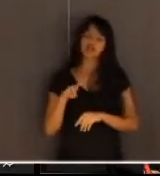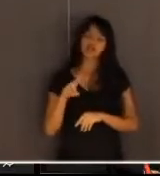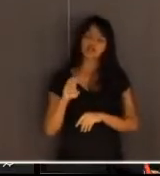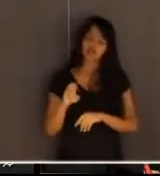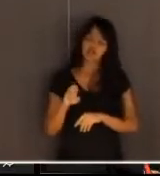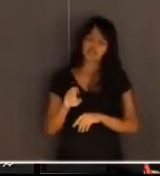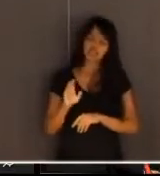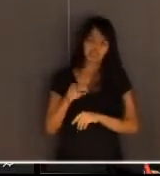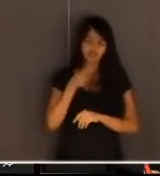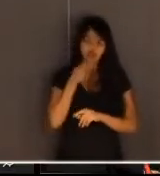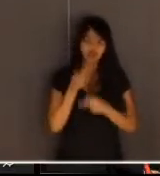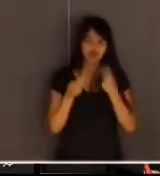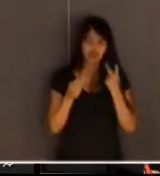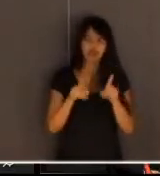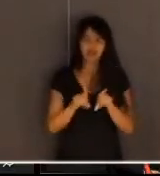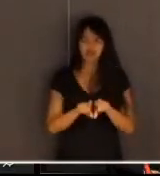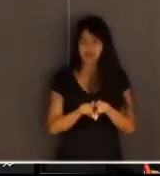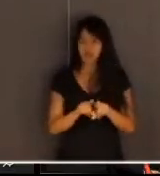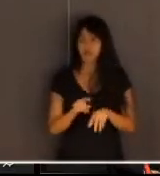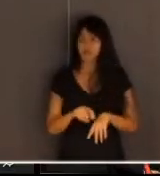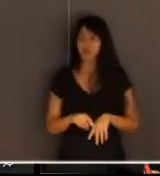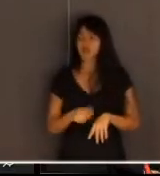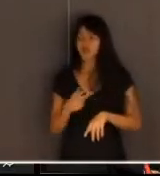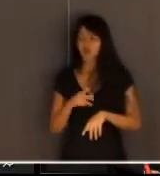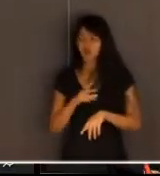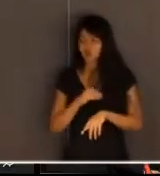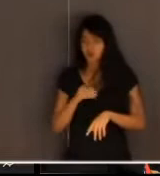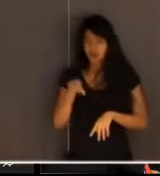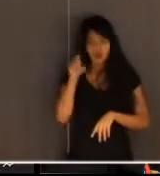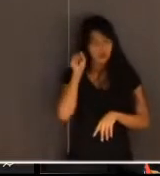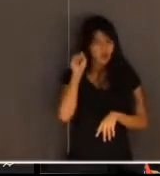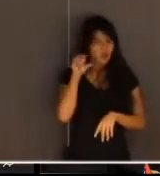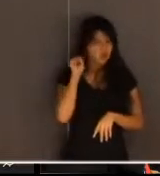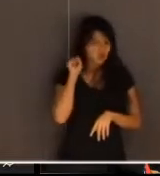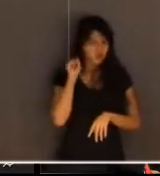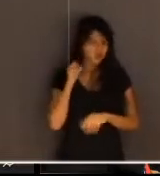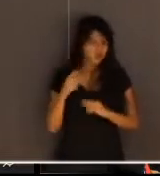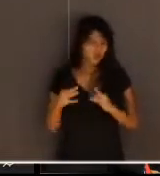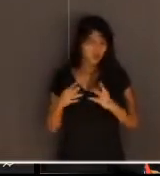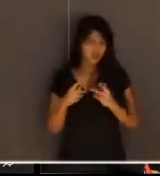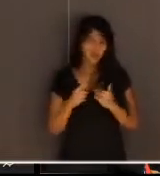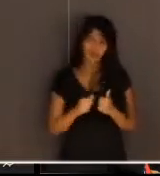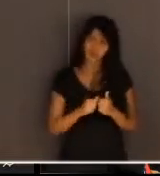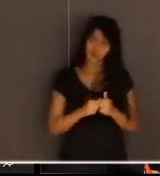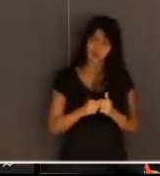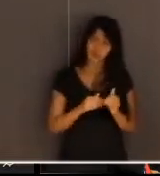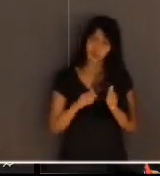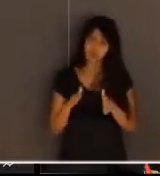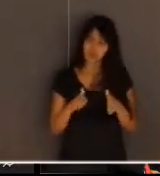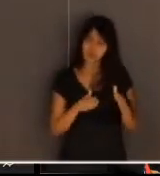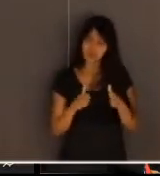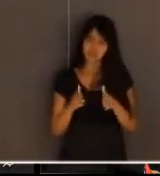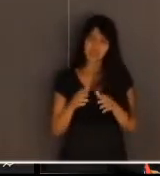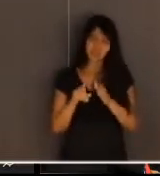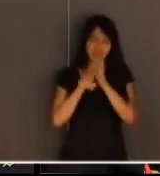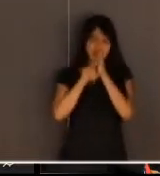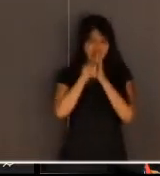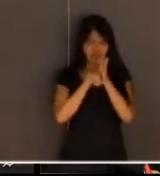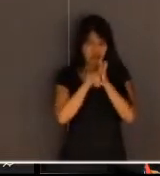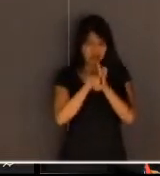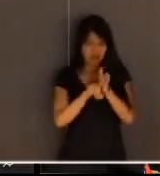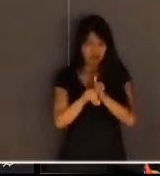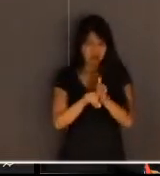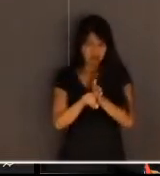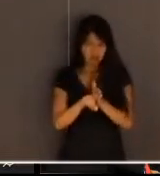nós ouvimos aqui todos esses meios de investigação, que são meios